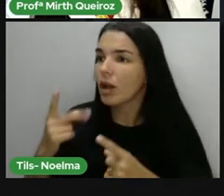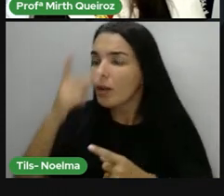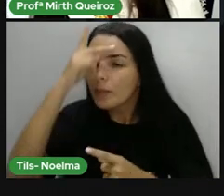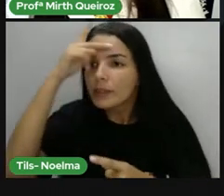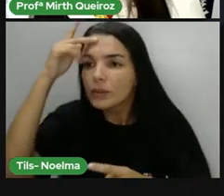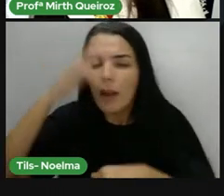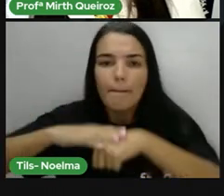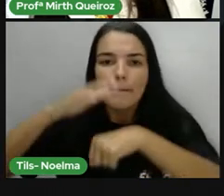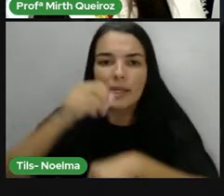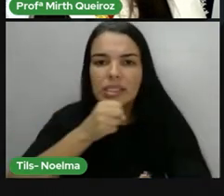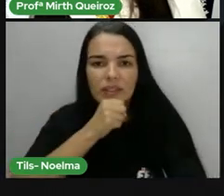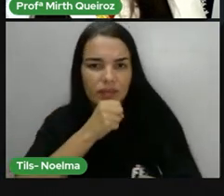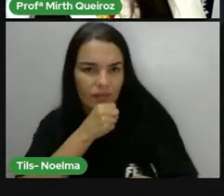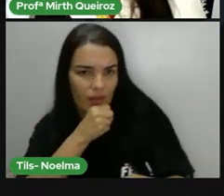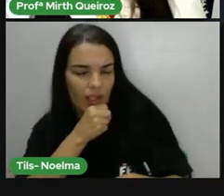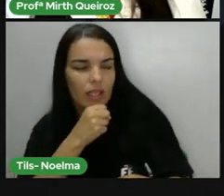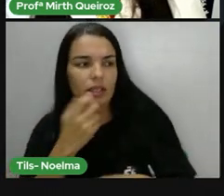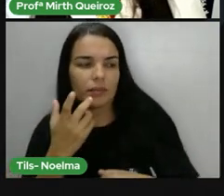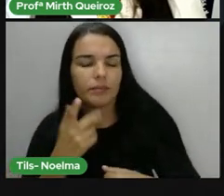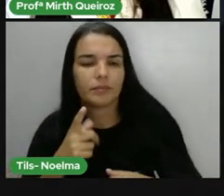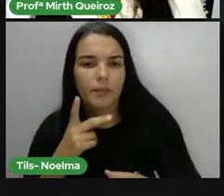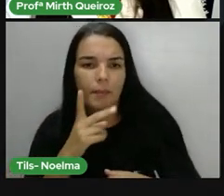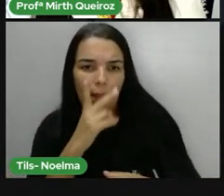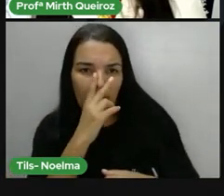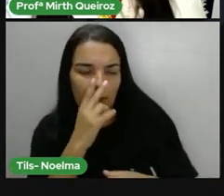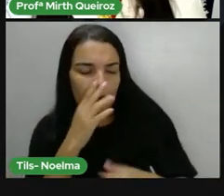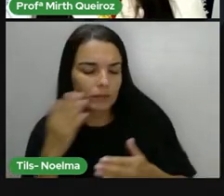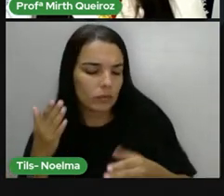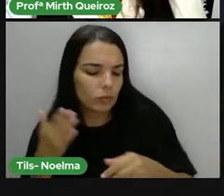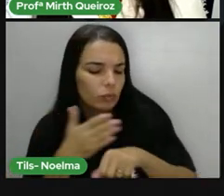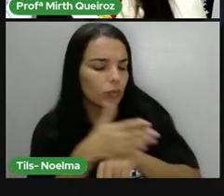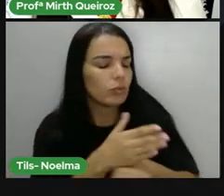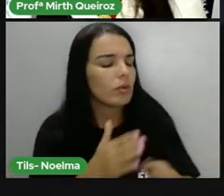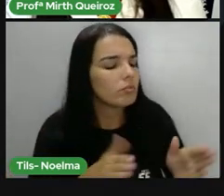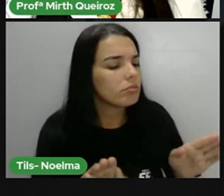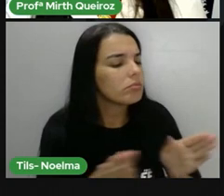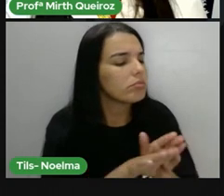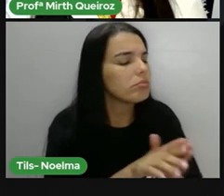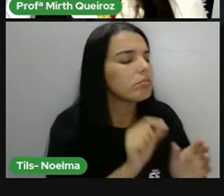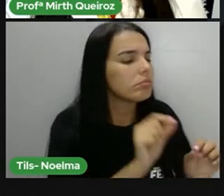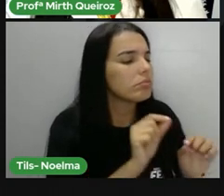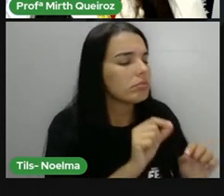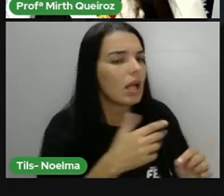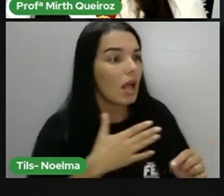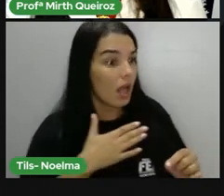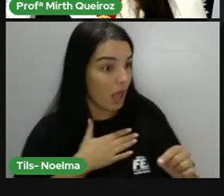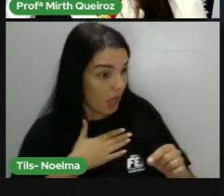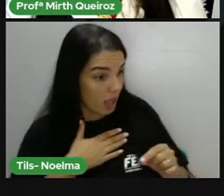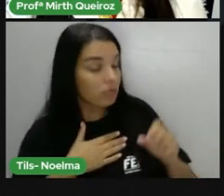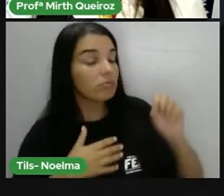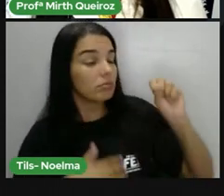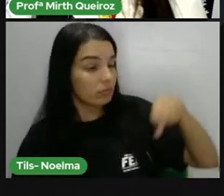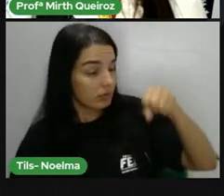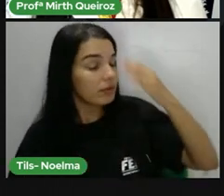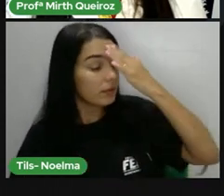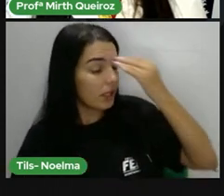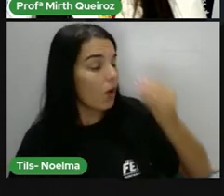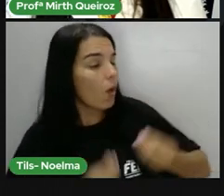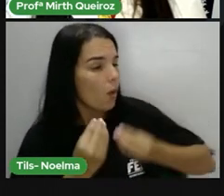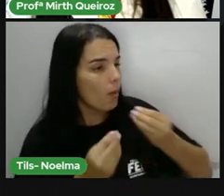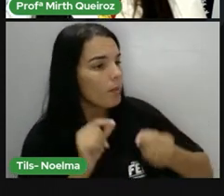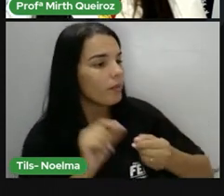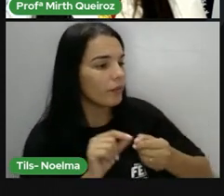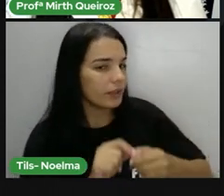estava próximo ao local, ao escutar a conversa, se aproximou dos bombeiros. Eu sim sei como ele fez